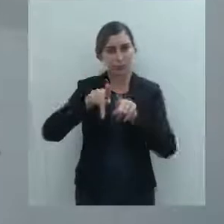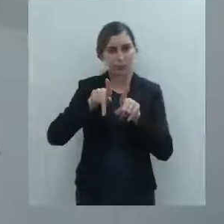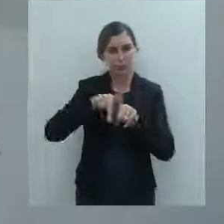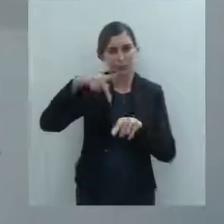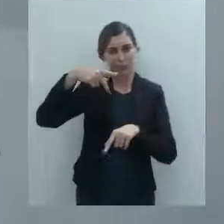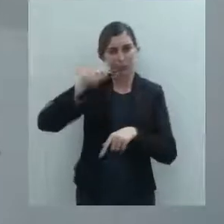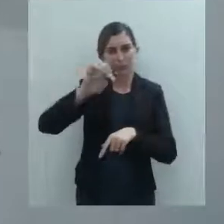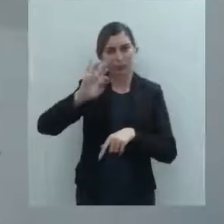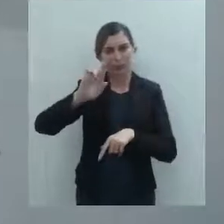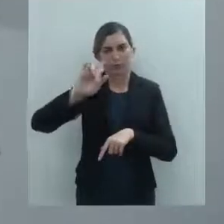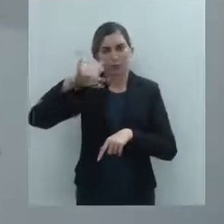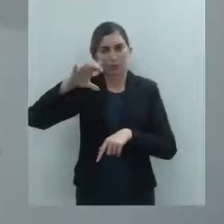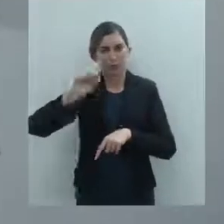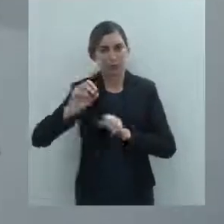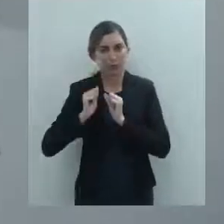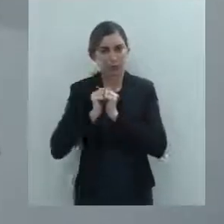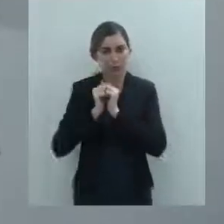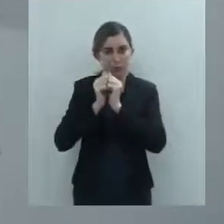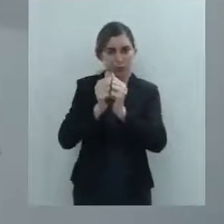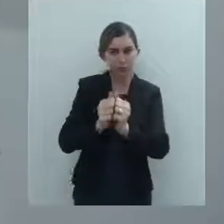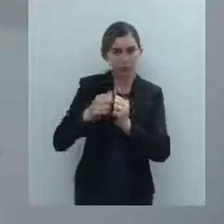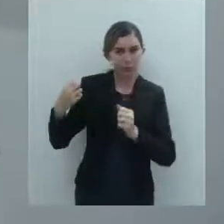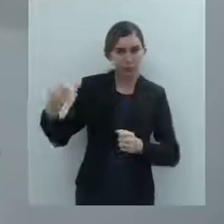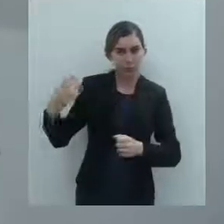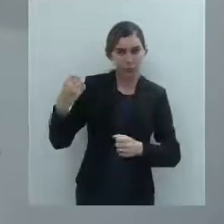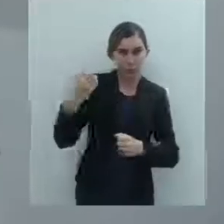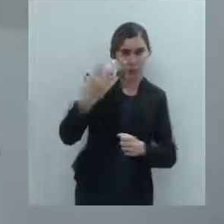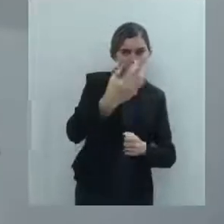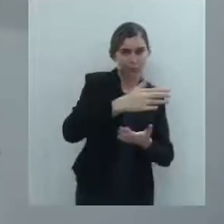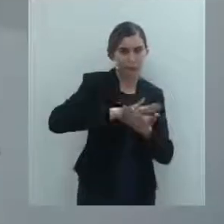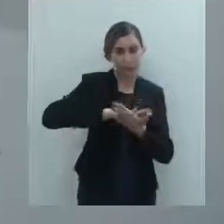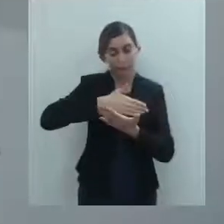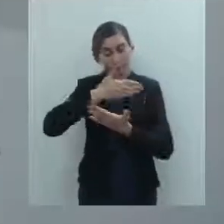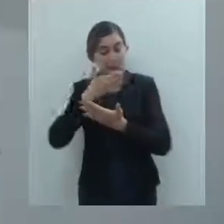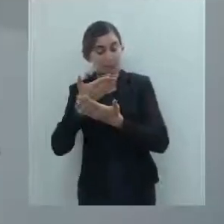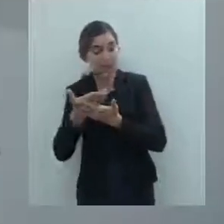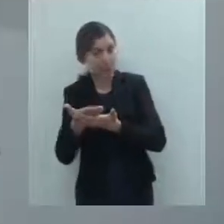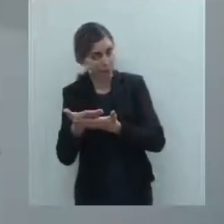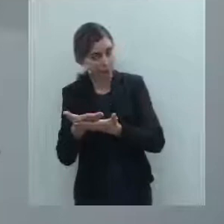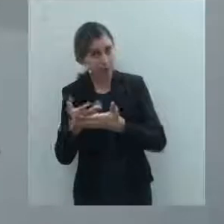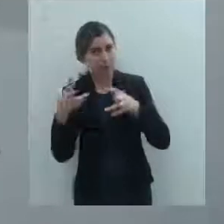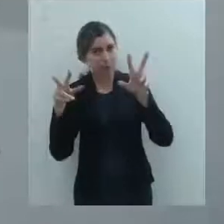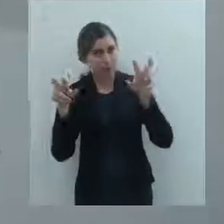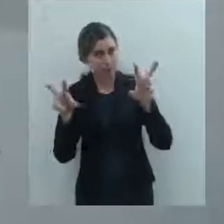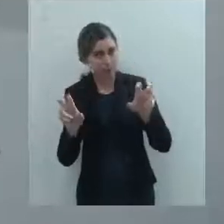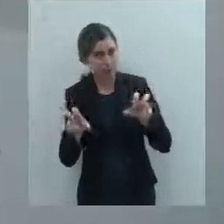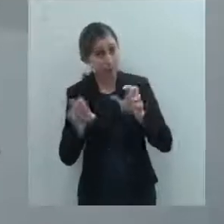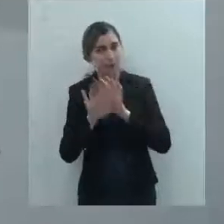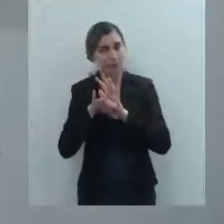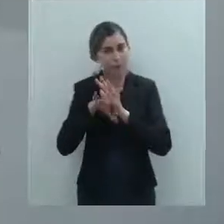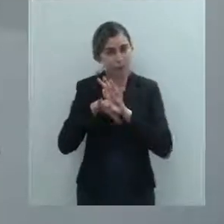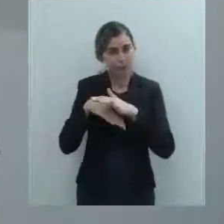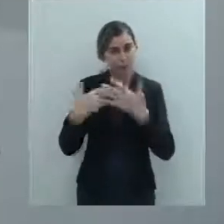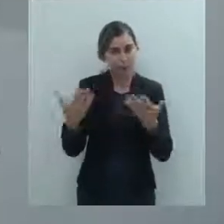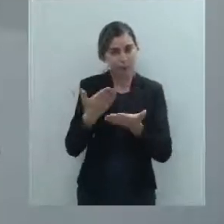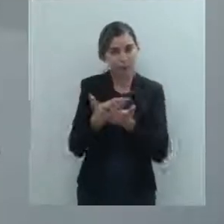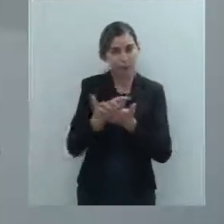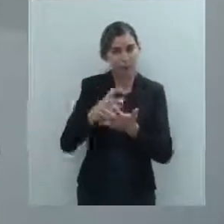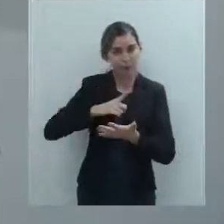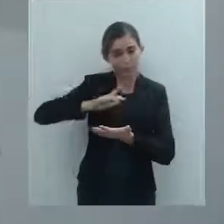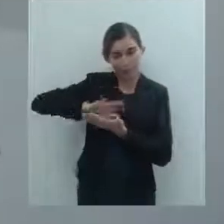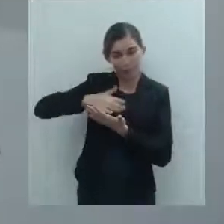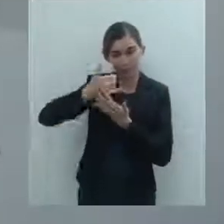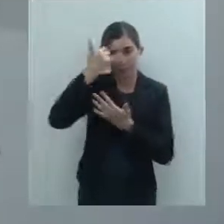patrimônio para nos acompanhar nessa viagem fazer a interpretação dos nossos conceitos e de nossa aula